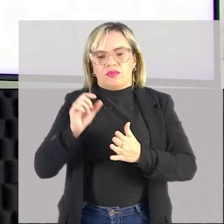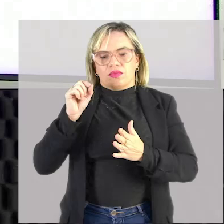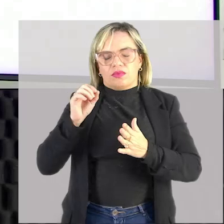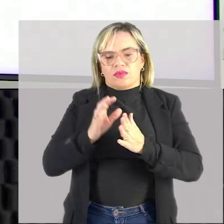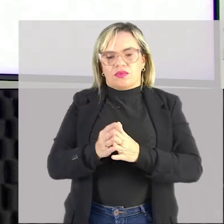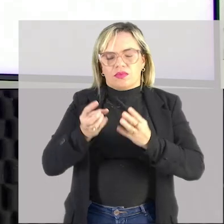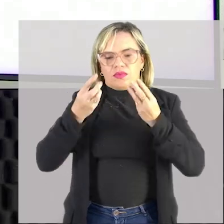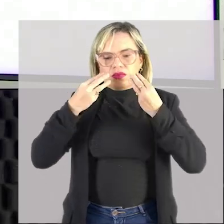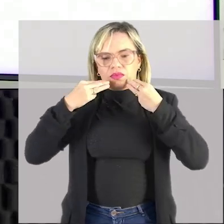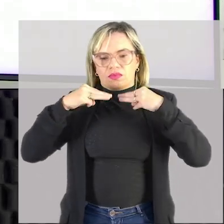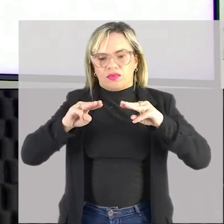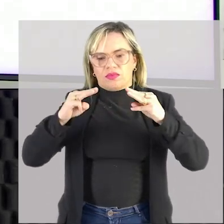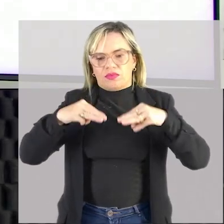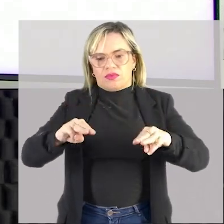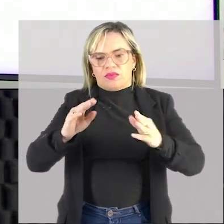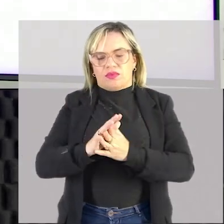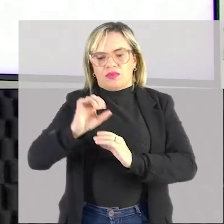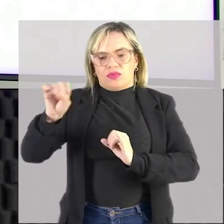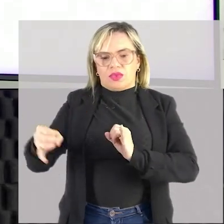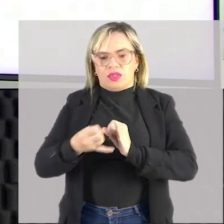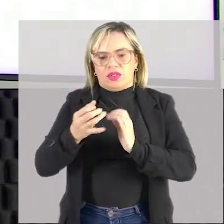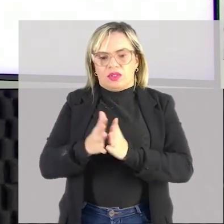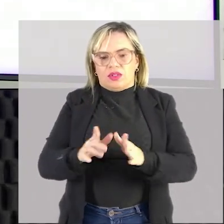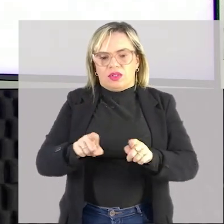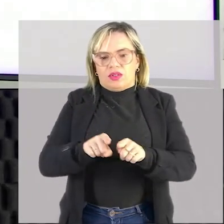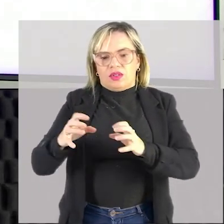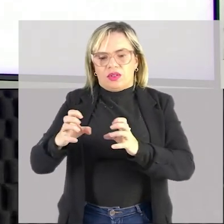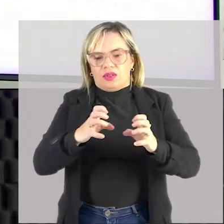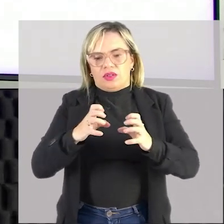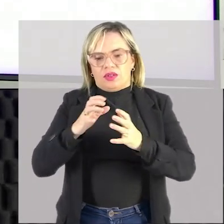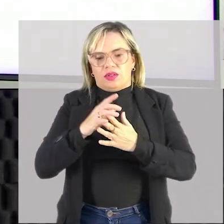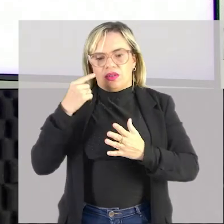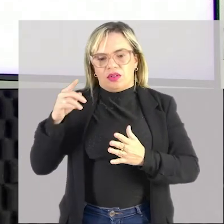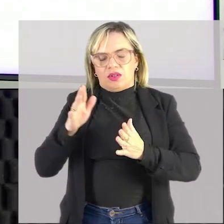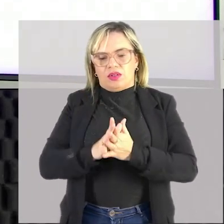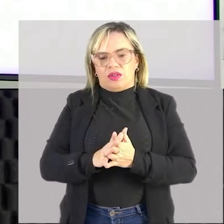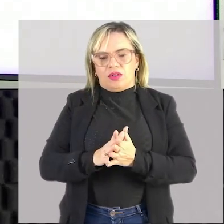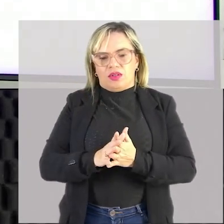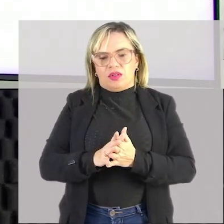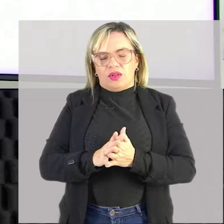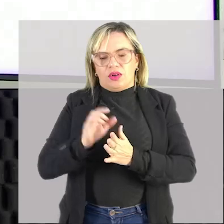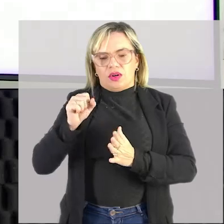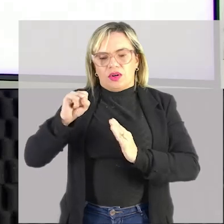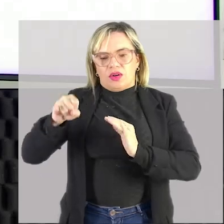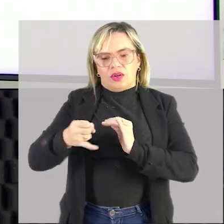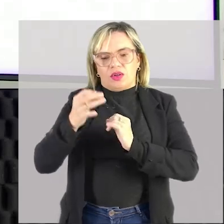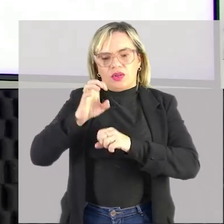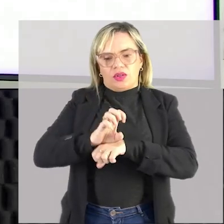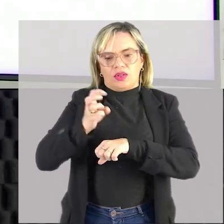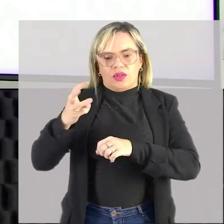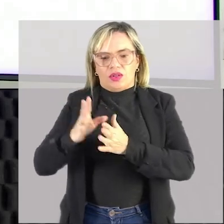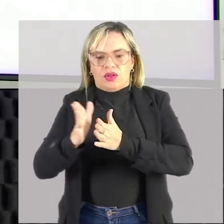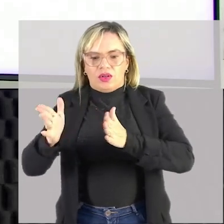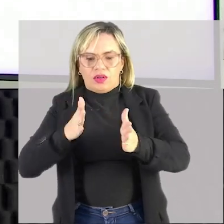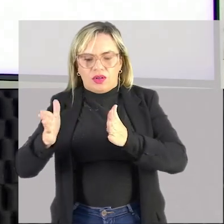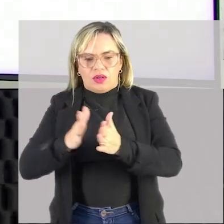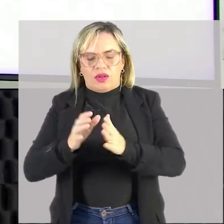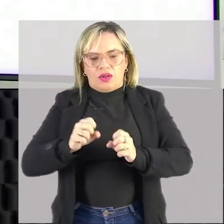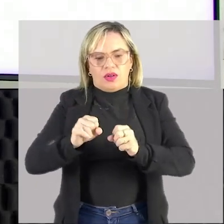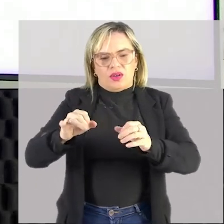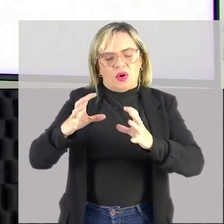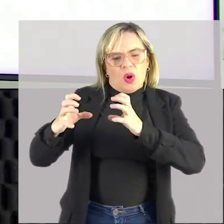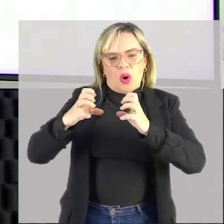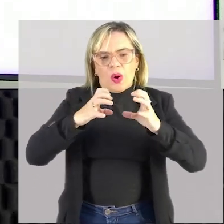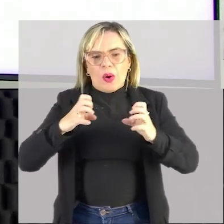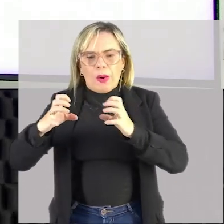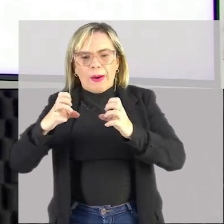período, marca a alternativa correta, gente. Jesuítas aqui no Maranhão, em qualquer outra parte do país, no período colonial, foi sempre de